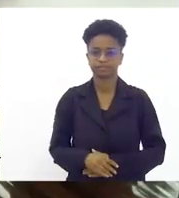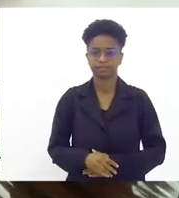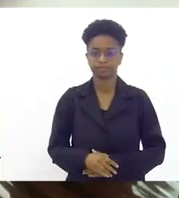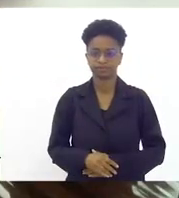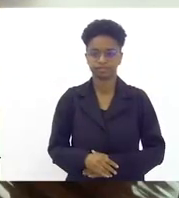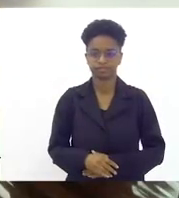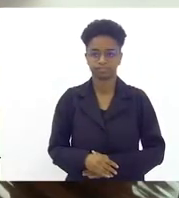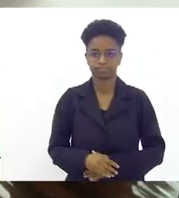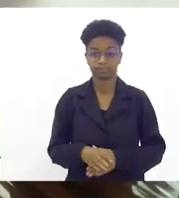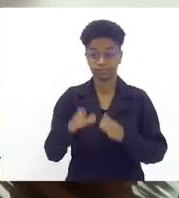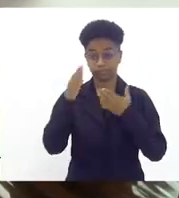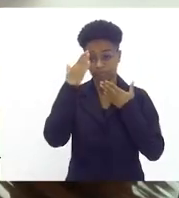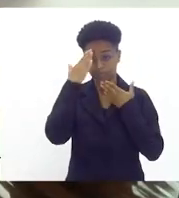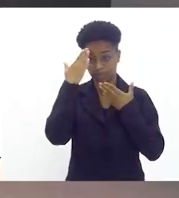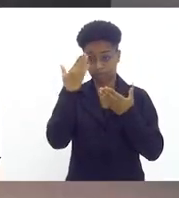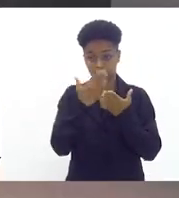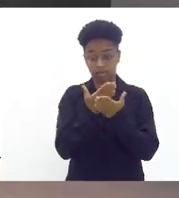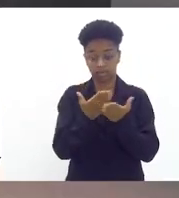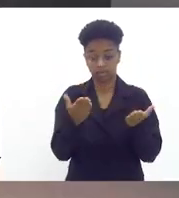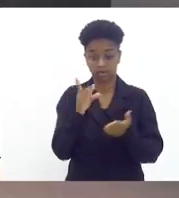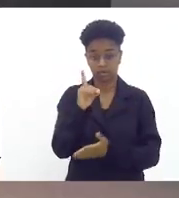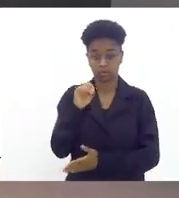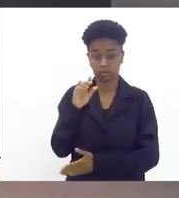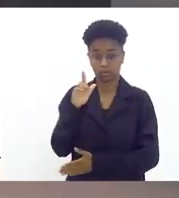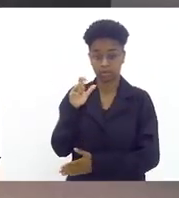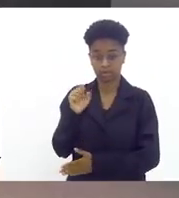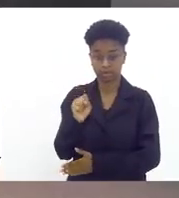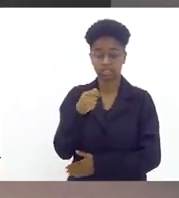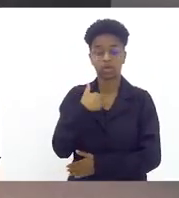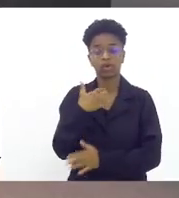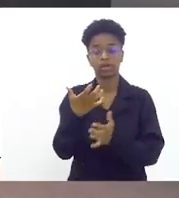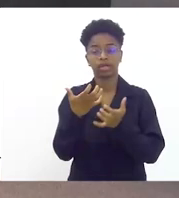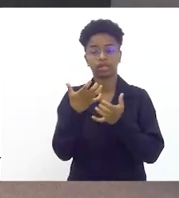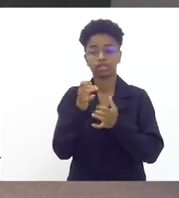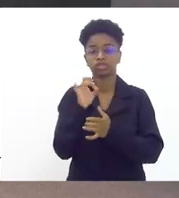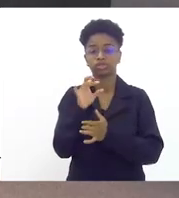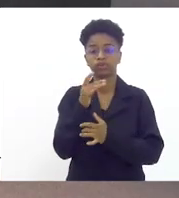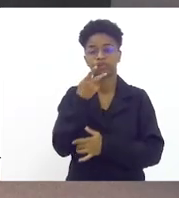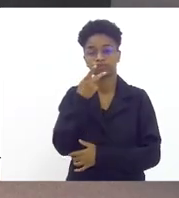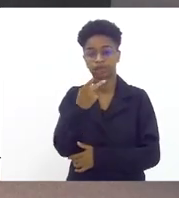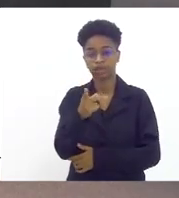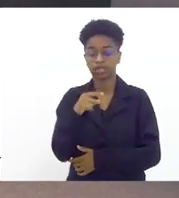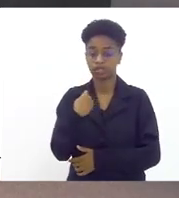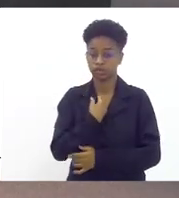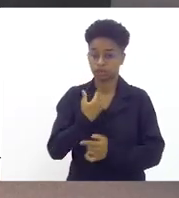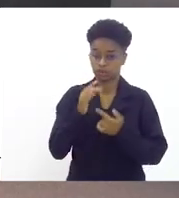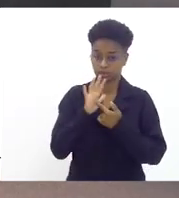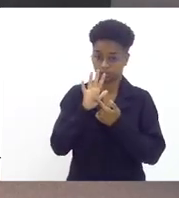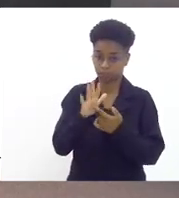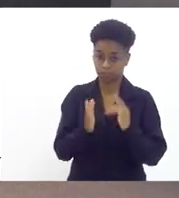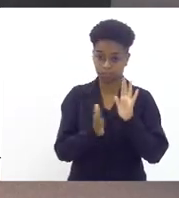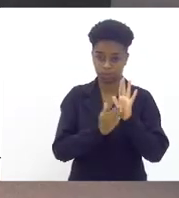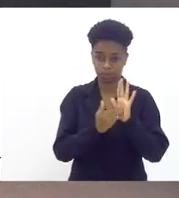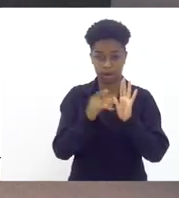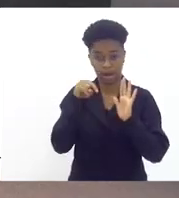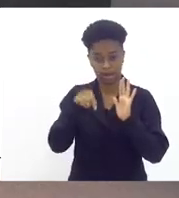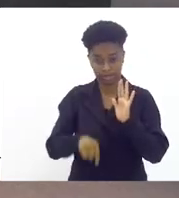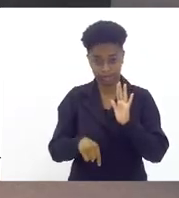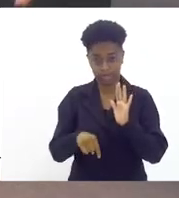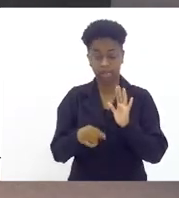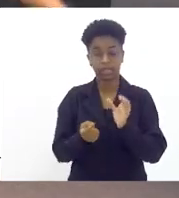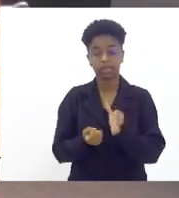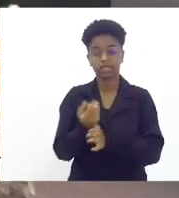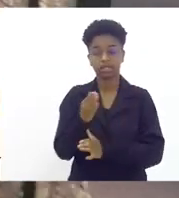Muitíssimo obrigada, Douglas. Queria só atualizar, nós apresentamos uma proposição aqui na casa que institui o Comitê